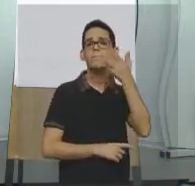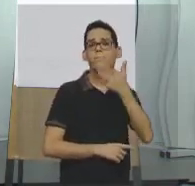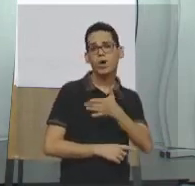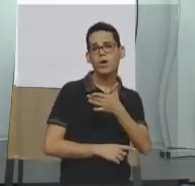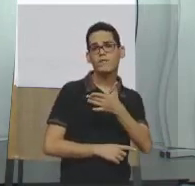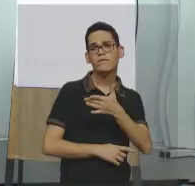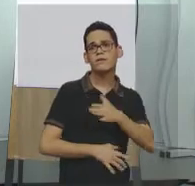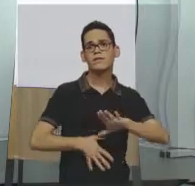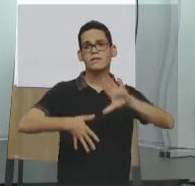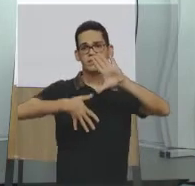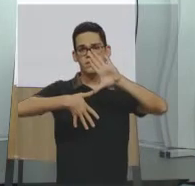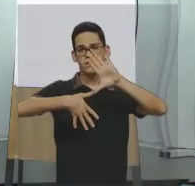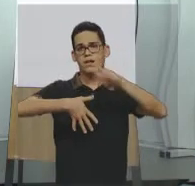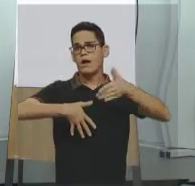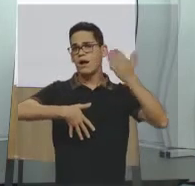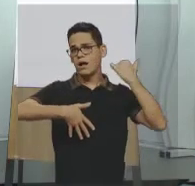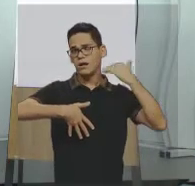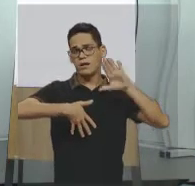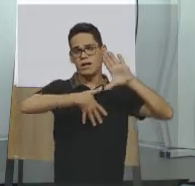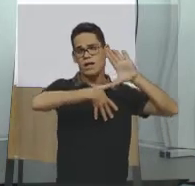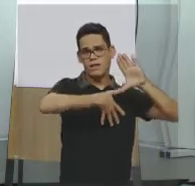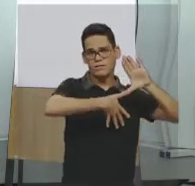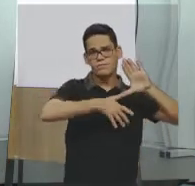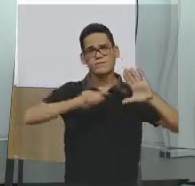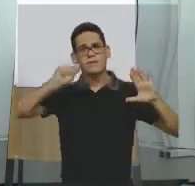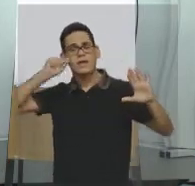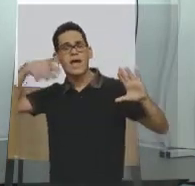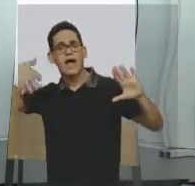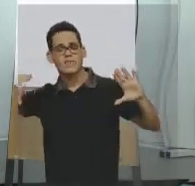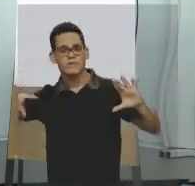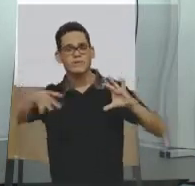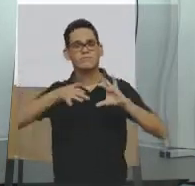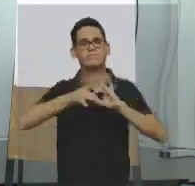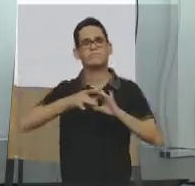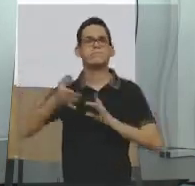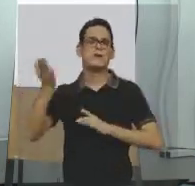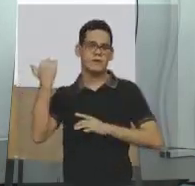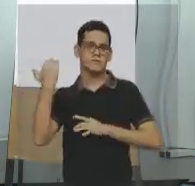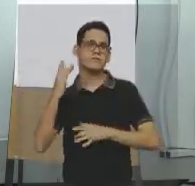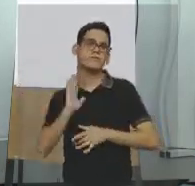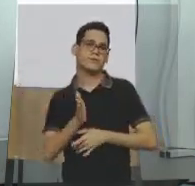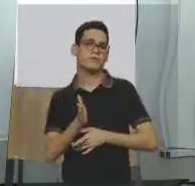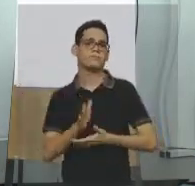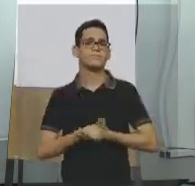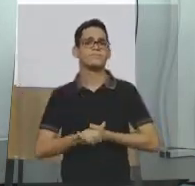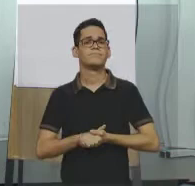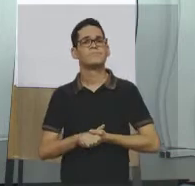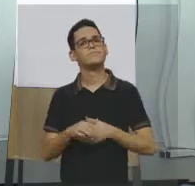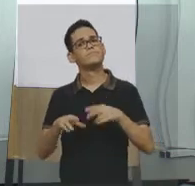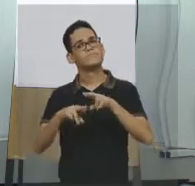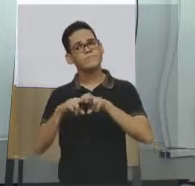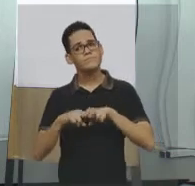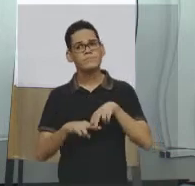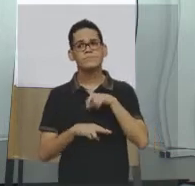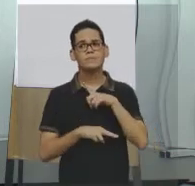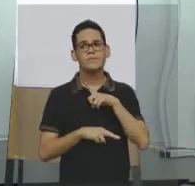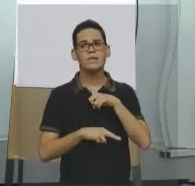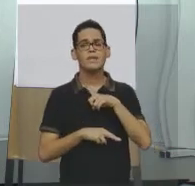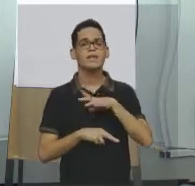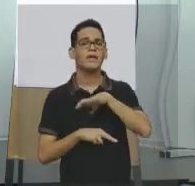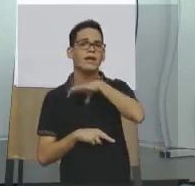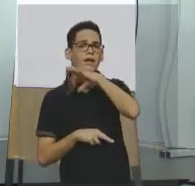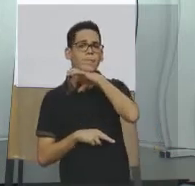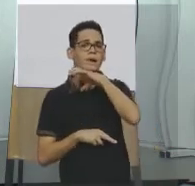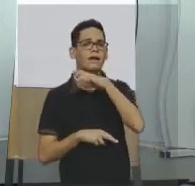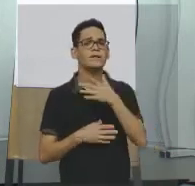esses continentes já estiveram juntos. E isso explicaria muito bem porque tem animais semelhantes, né? Na verdade